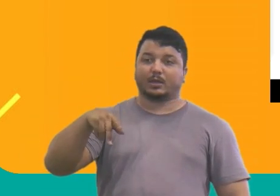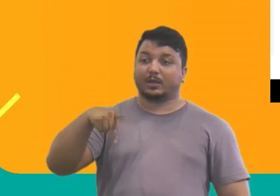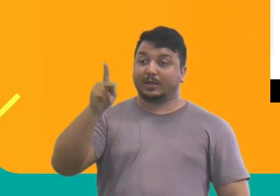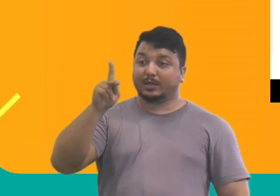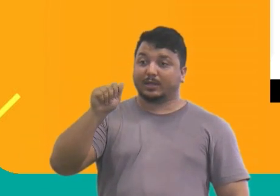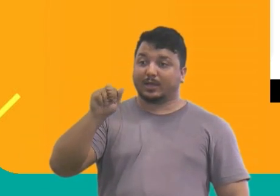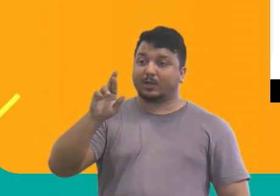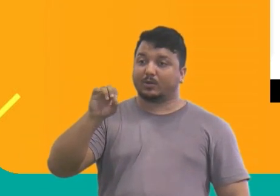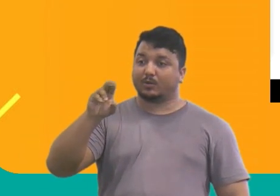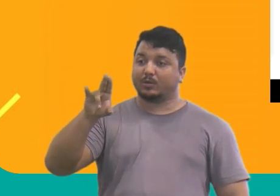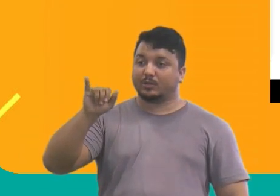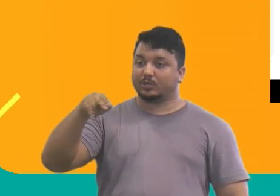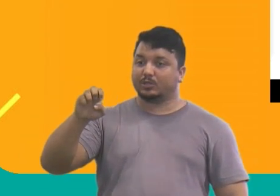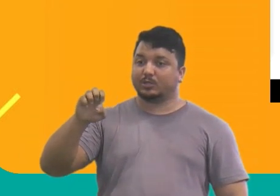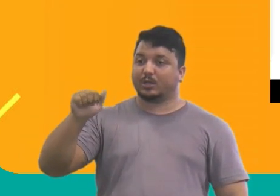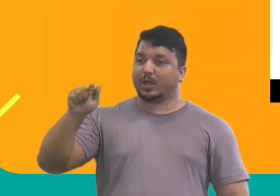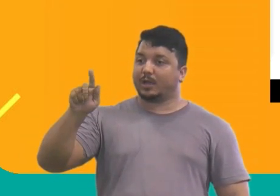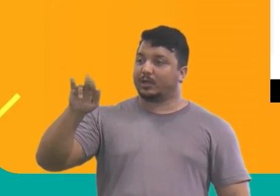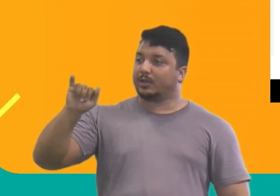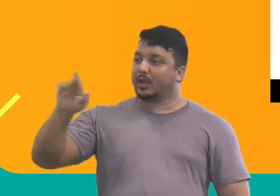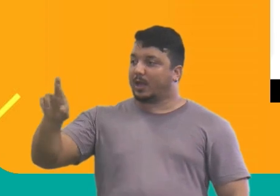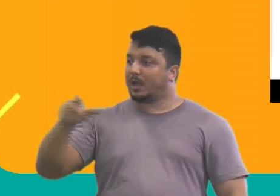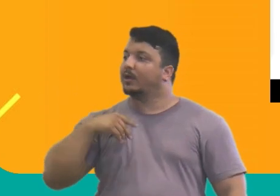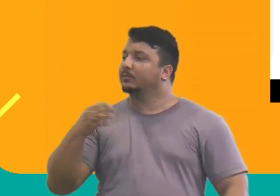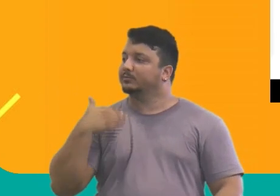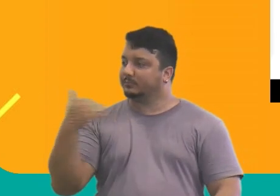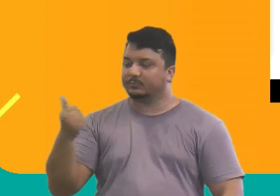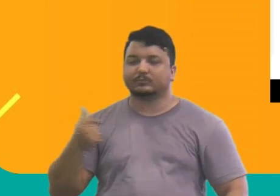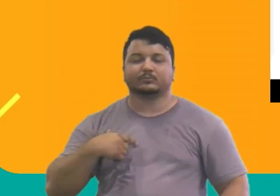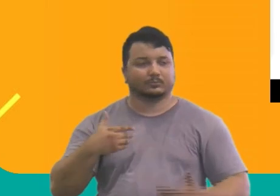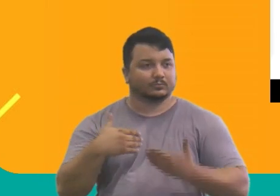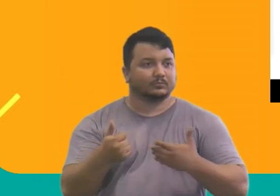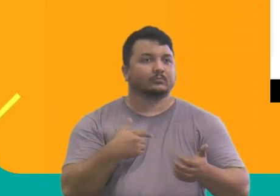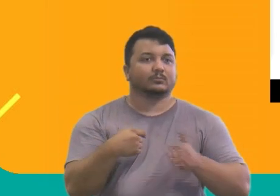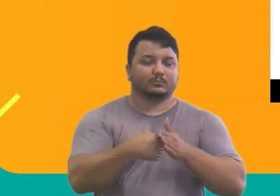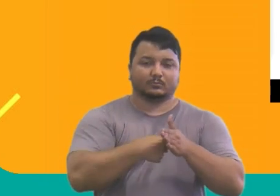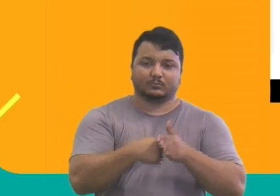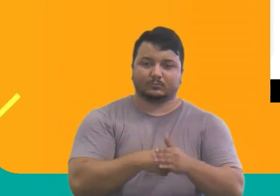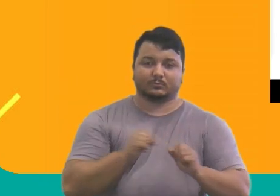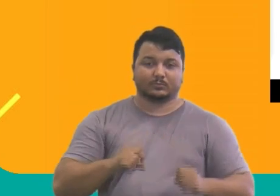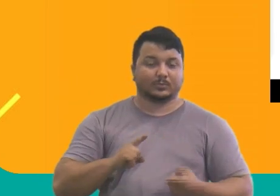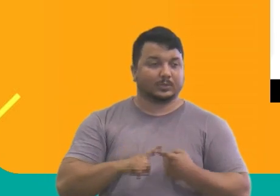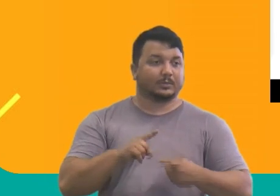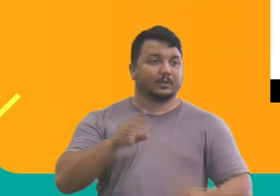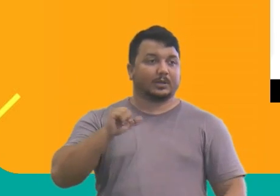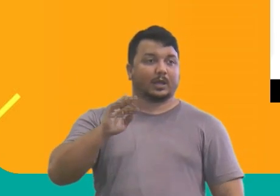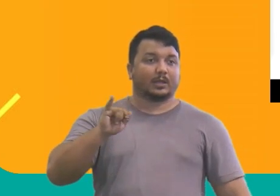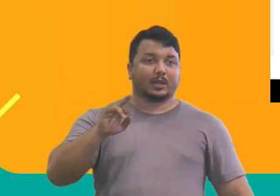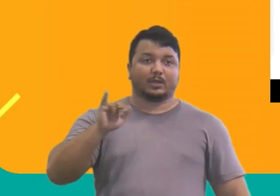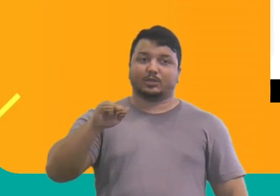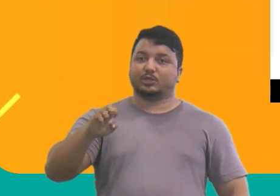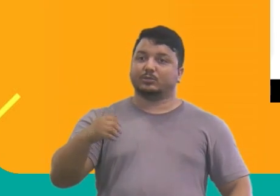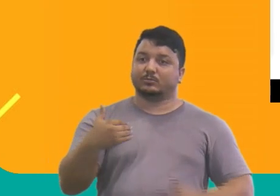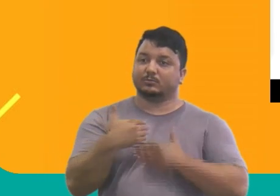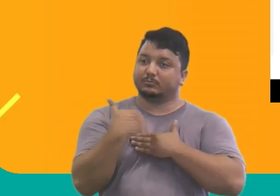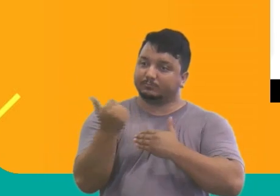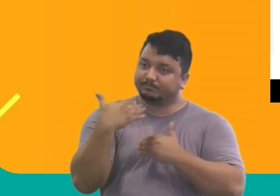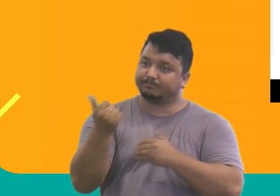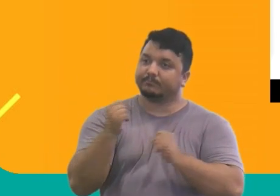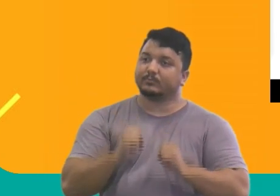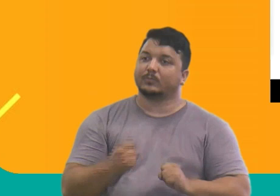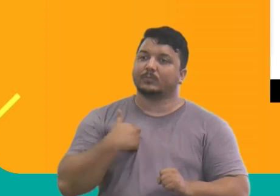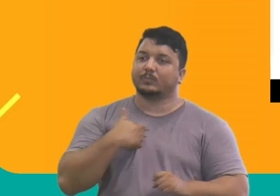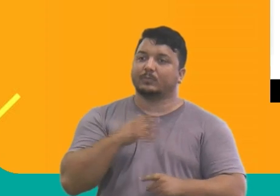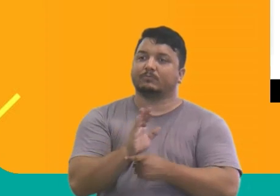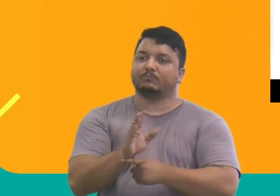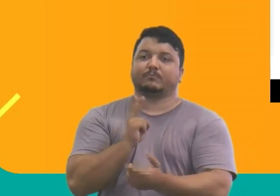nome, Caroline normal. Pode me chamar lá, que eu vou tirando dúvidas com vocês. E a Catarina, eu e ela, a gente está aqui à disposição para ajudar vocês